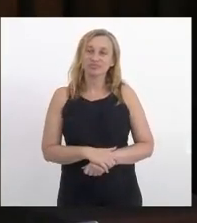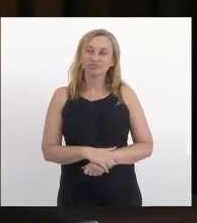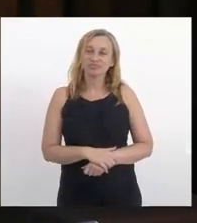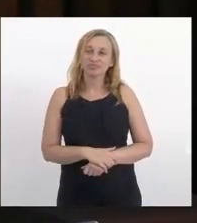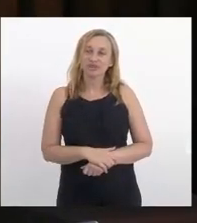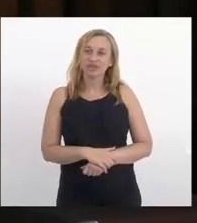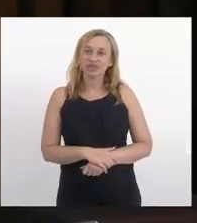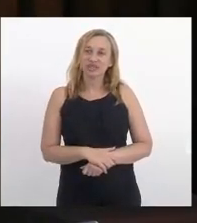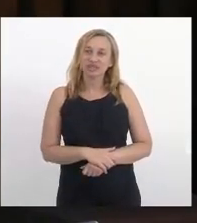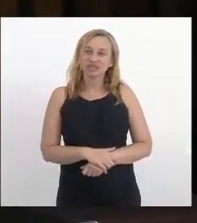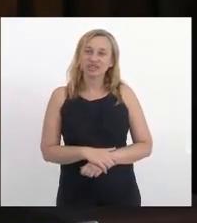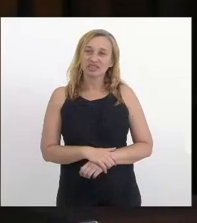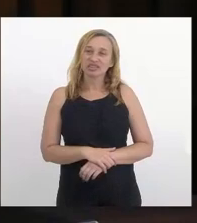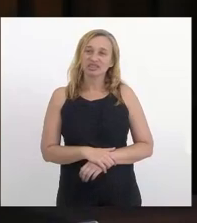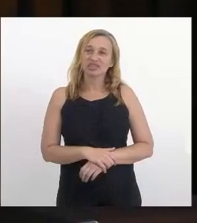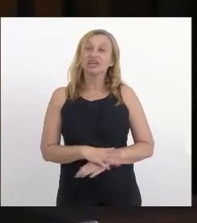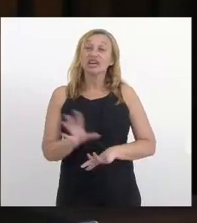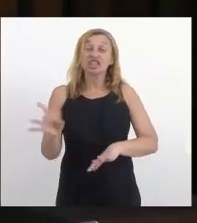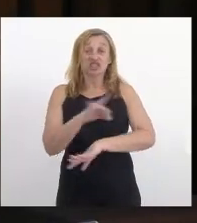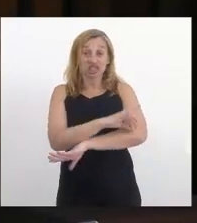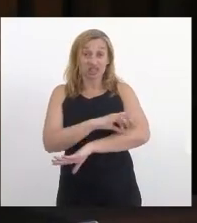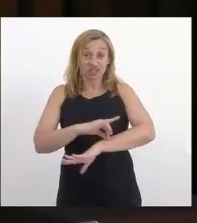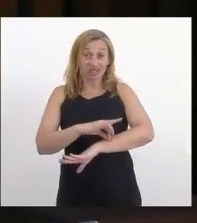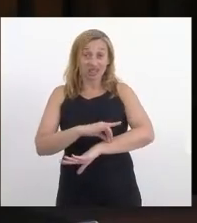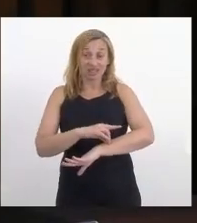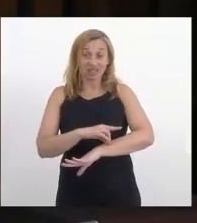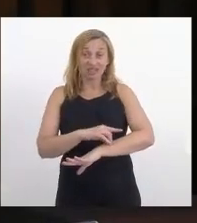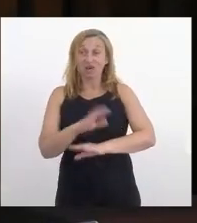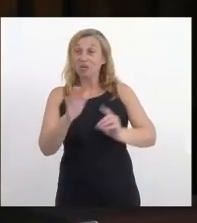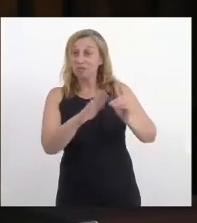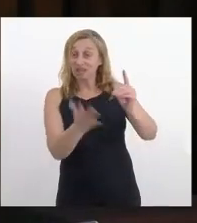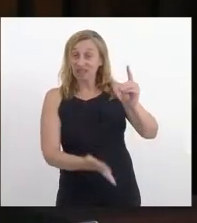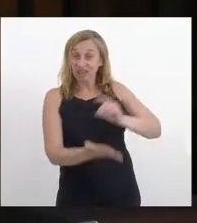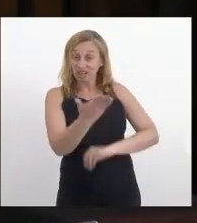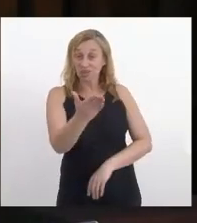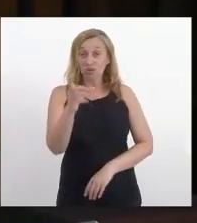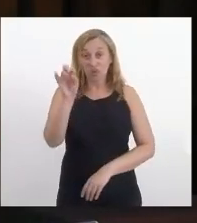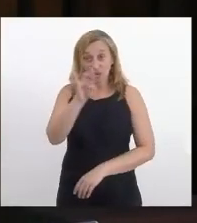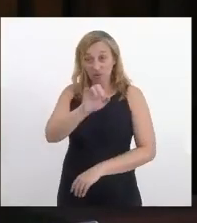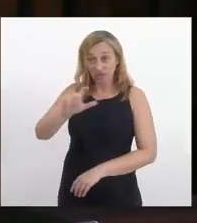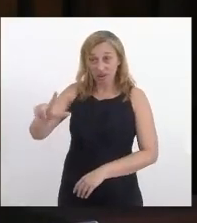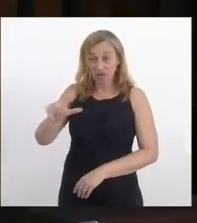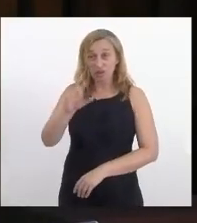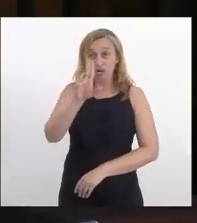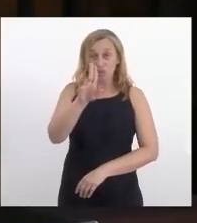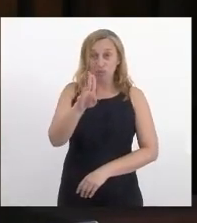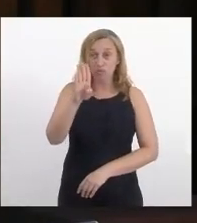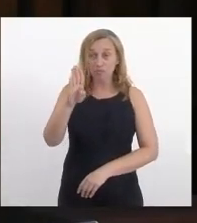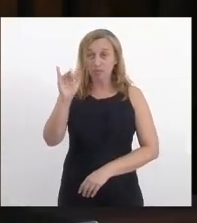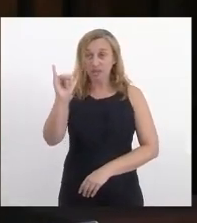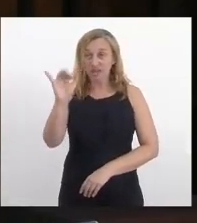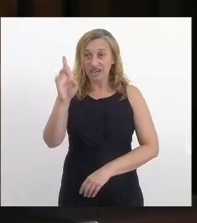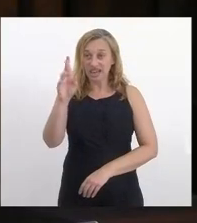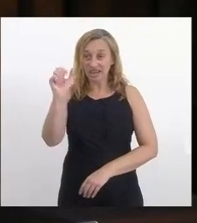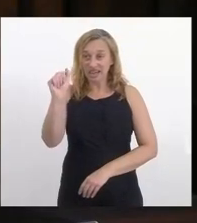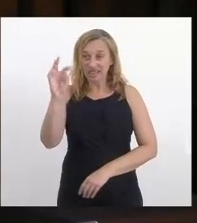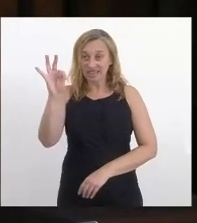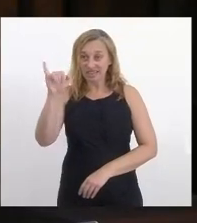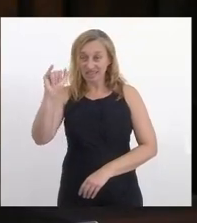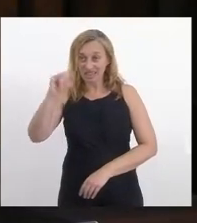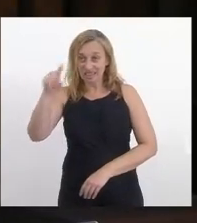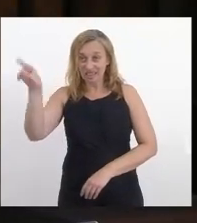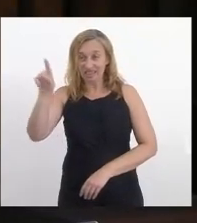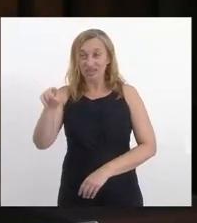deputado André Ciliano, em homenagem aqui ao coronel Ubiratã, o grande arquiteto